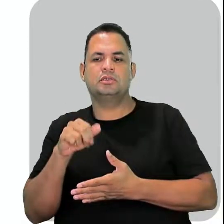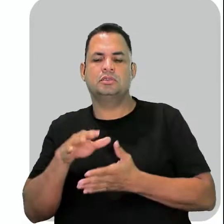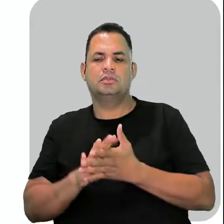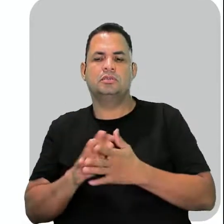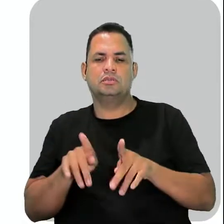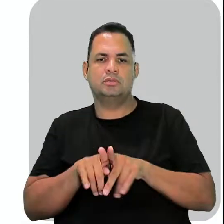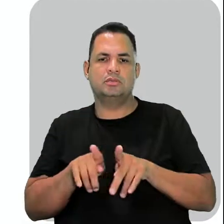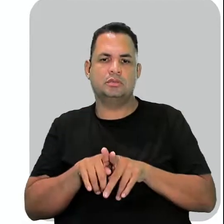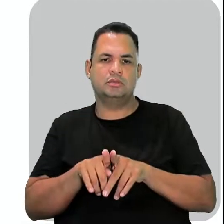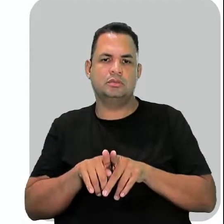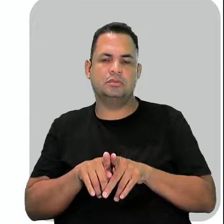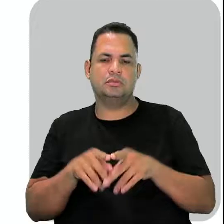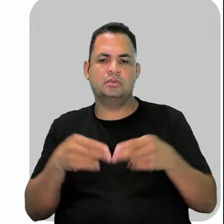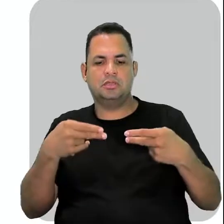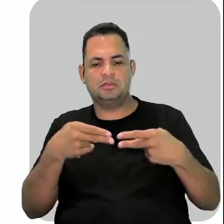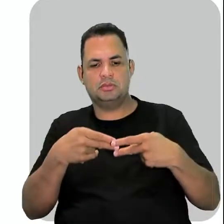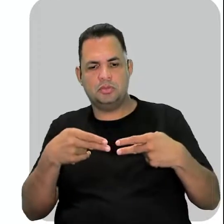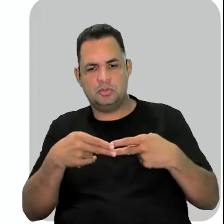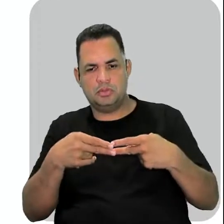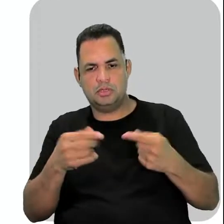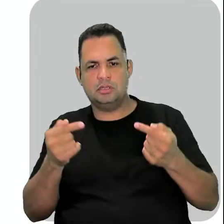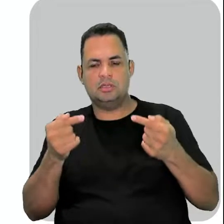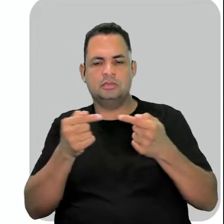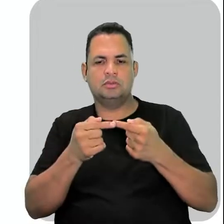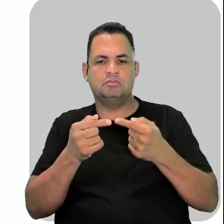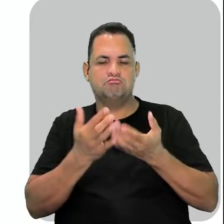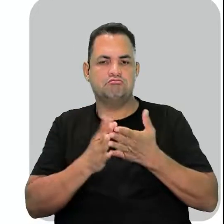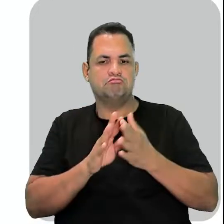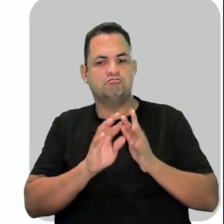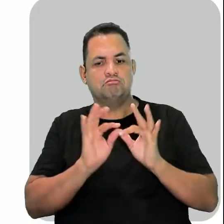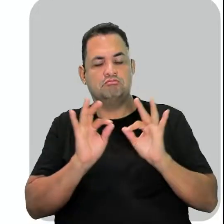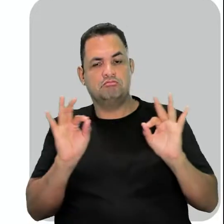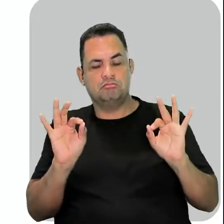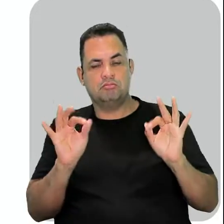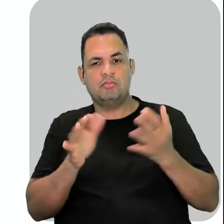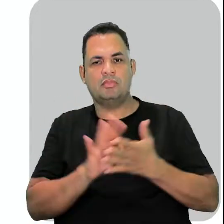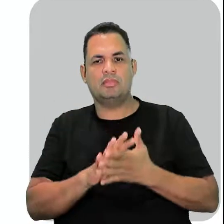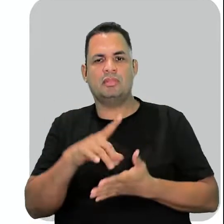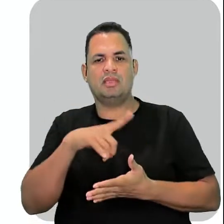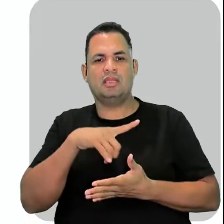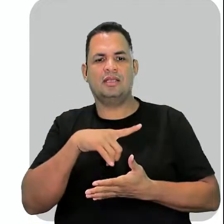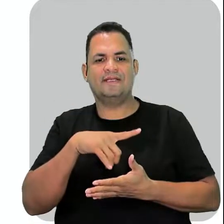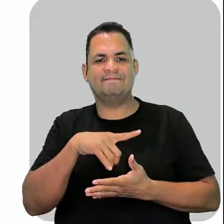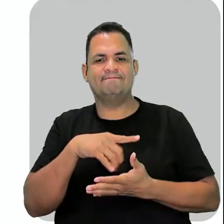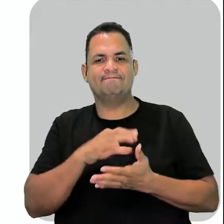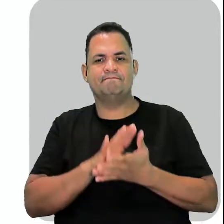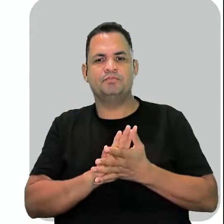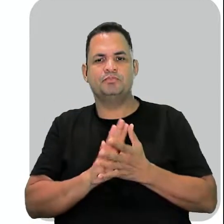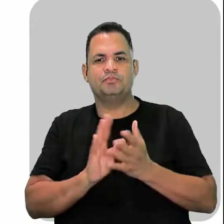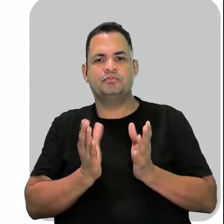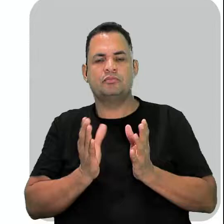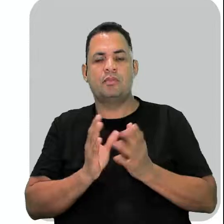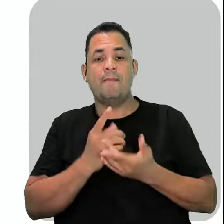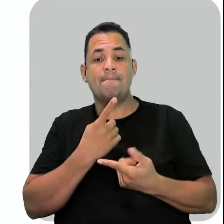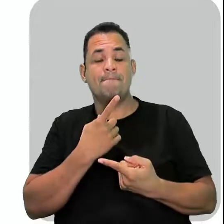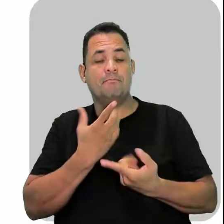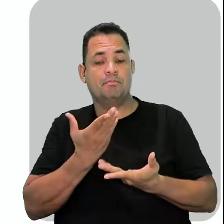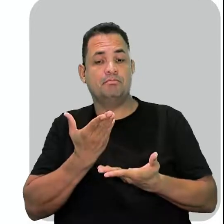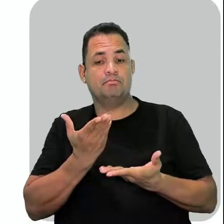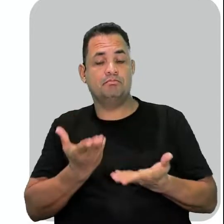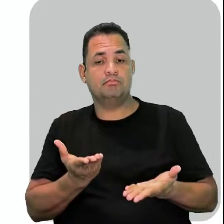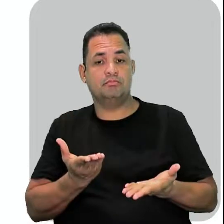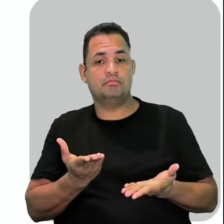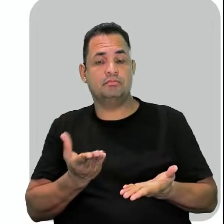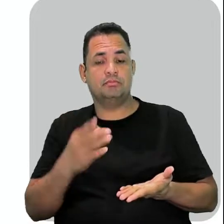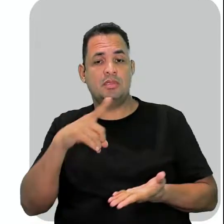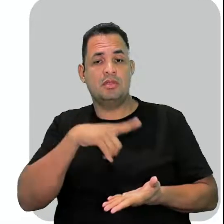saturada e a insaturada. Então, na isomeria de cadeia, nós vamos ter a diferenciação justamente aí.